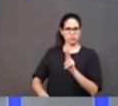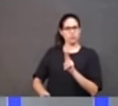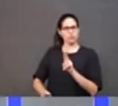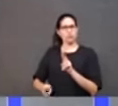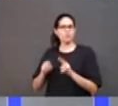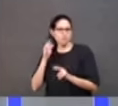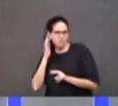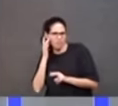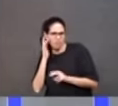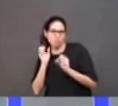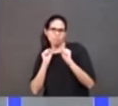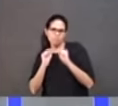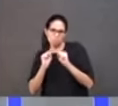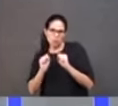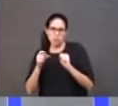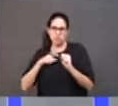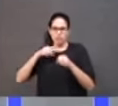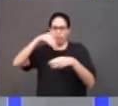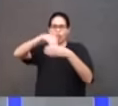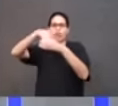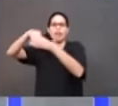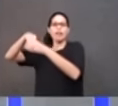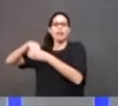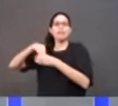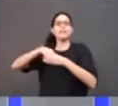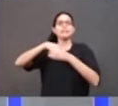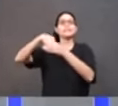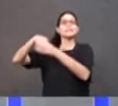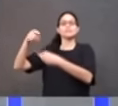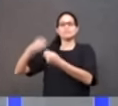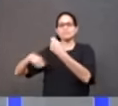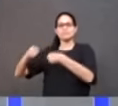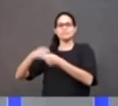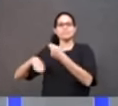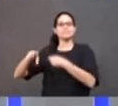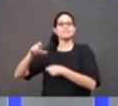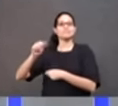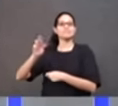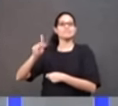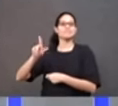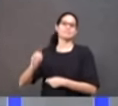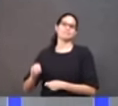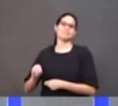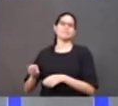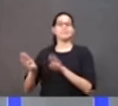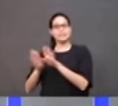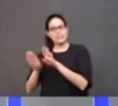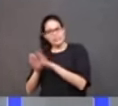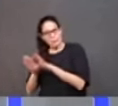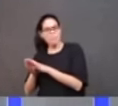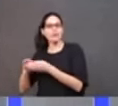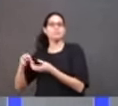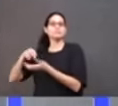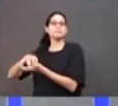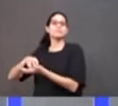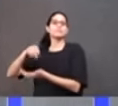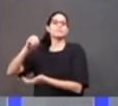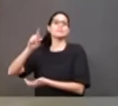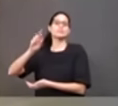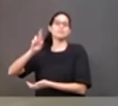eleições para os vários cargos administrativos da administração superior e dos órgãos suplementares durante a sua gestão.